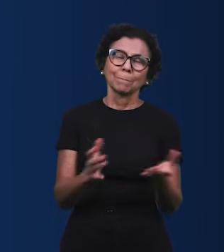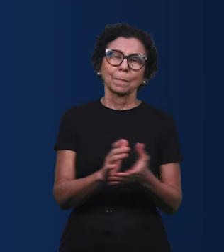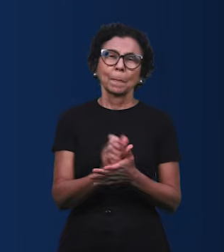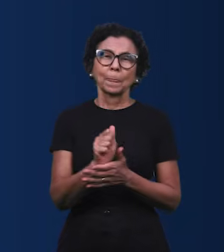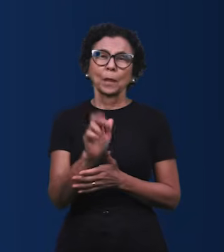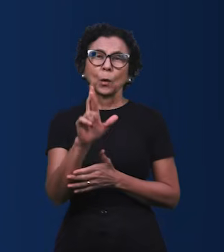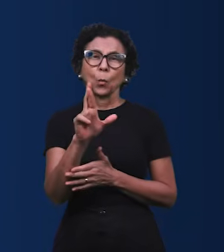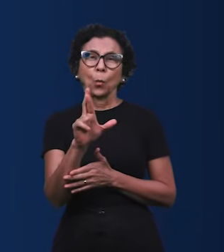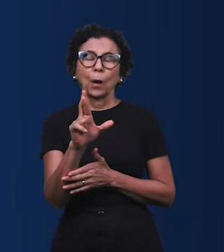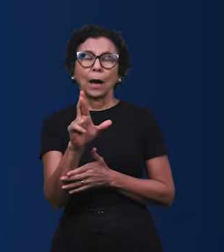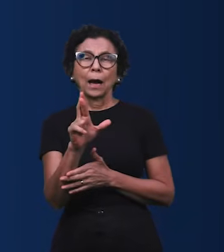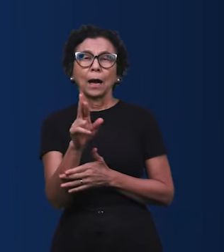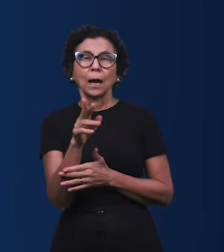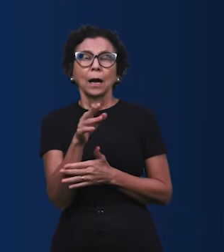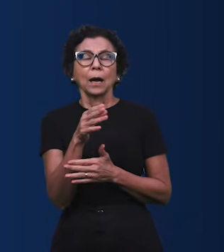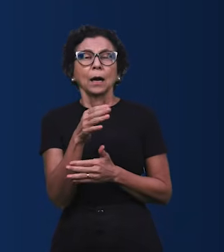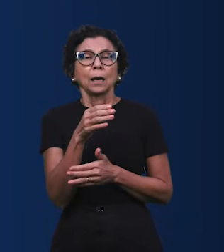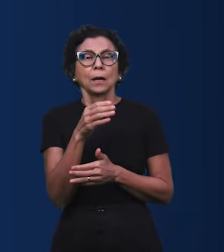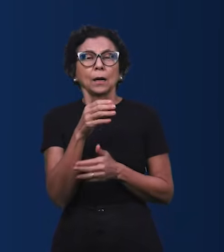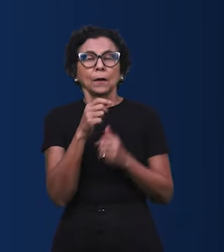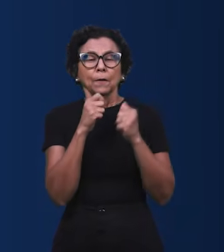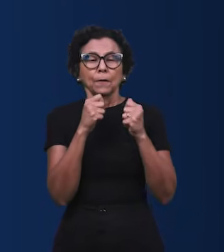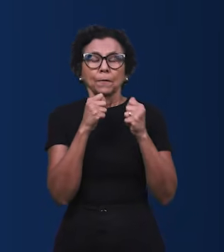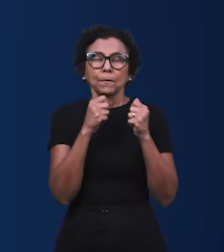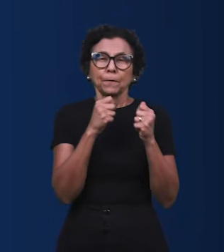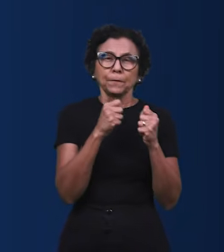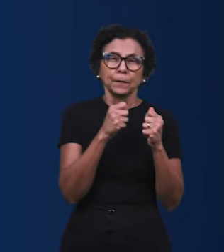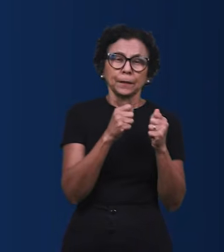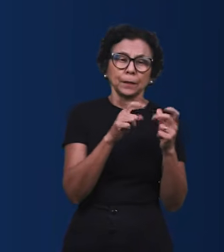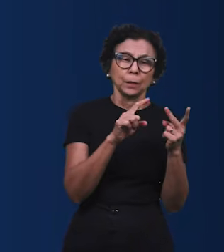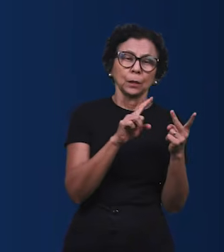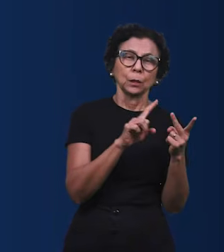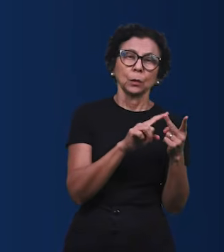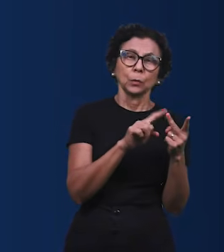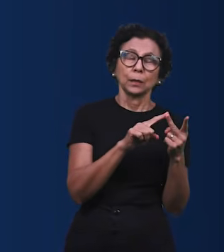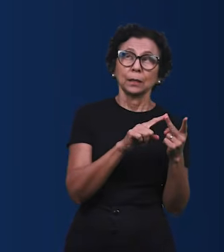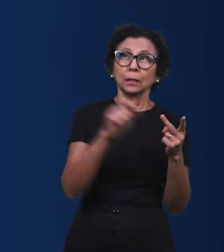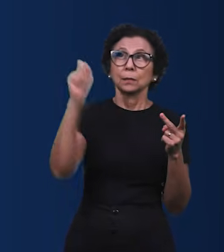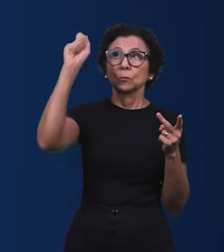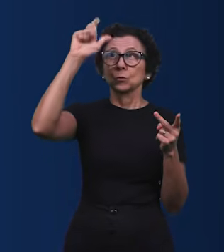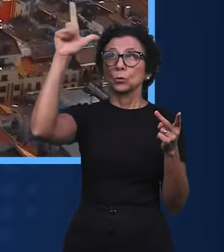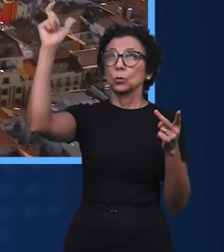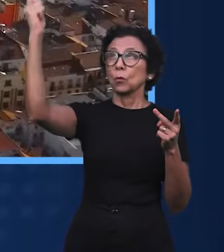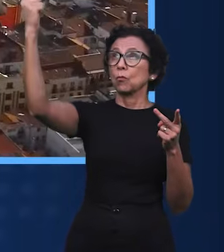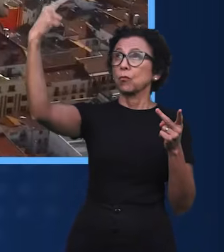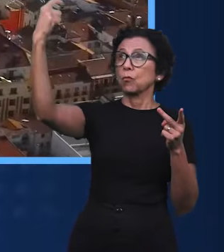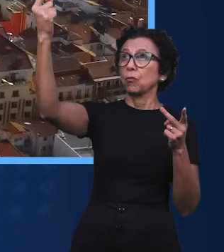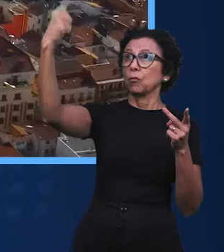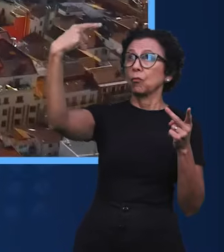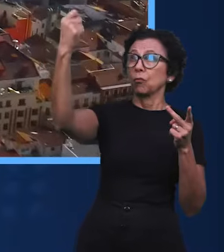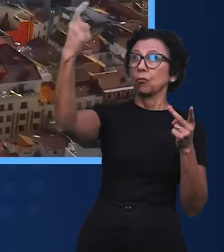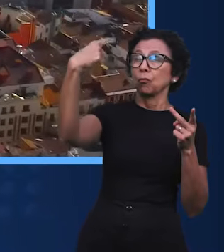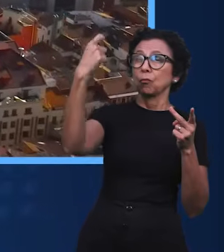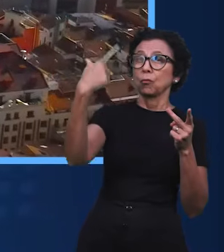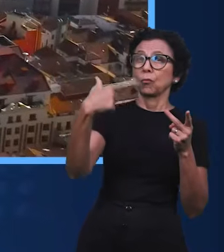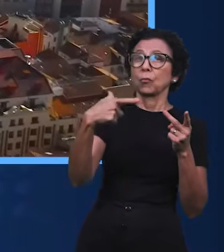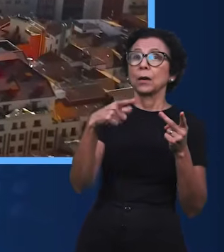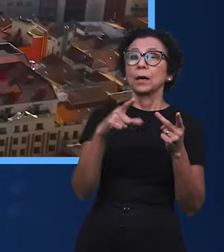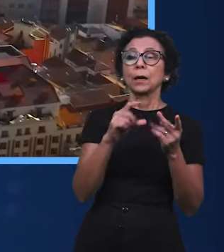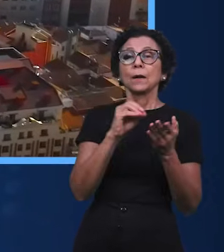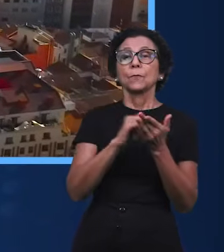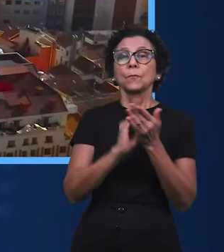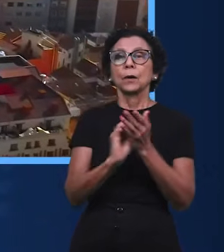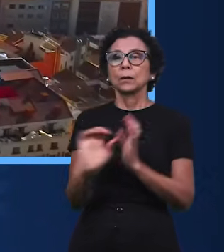ar frio naquela região. Então, combinando com a incidência dos raios solares e também a falta de